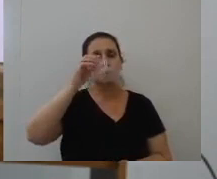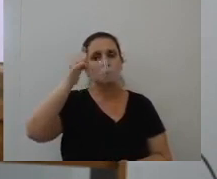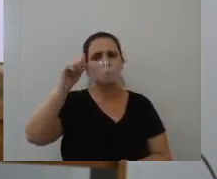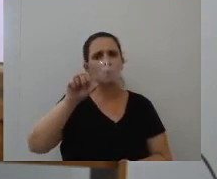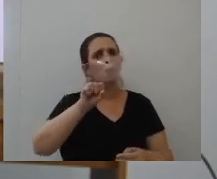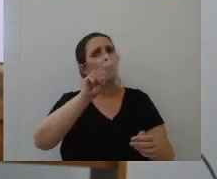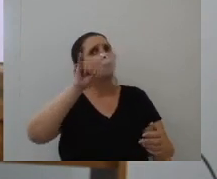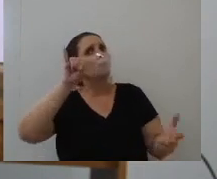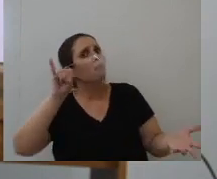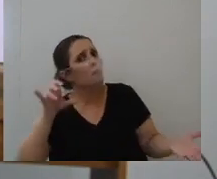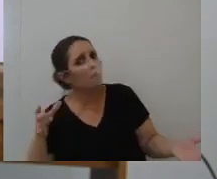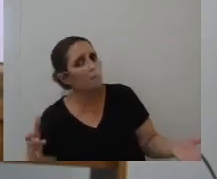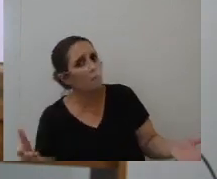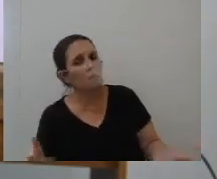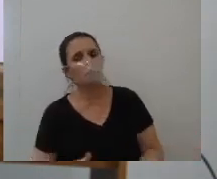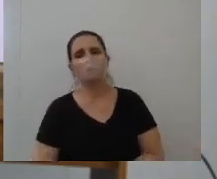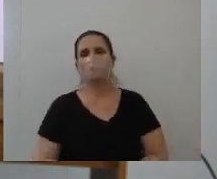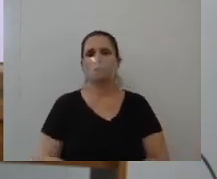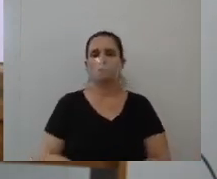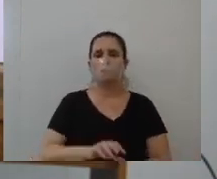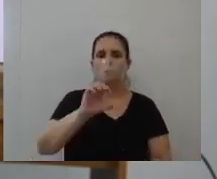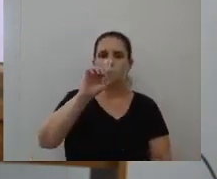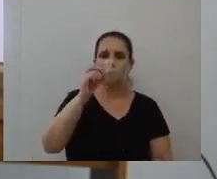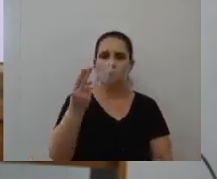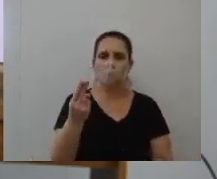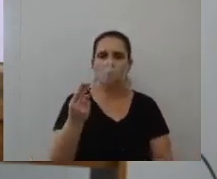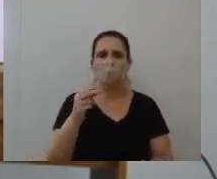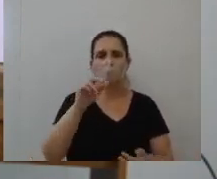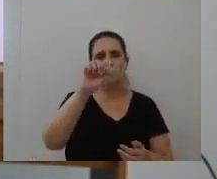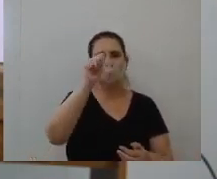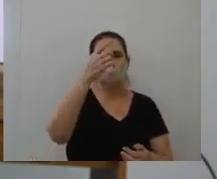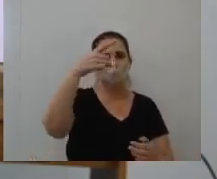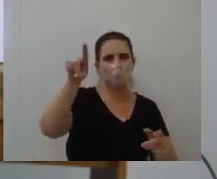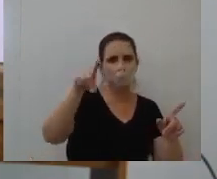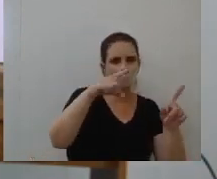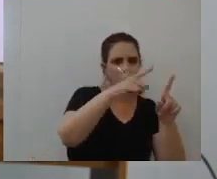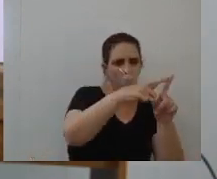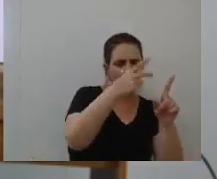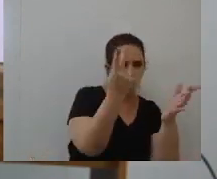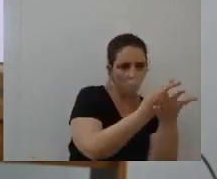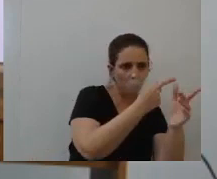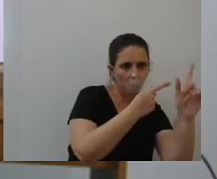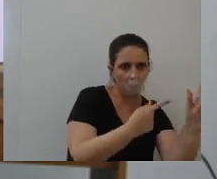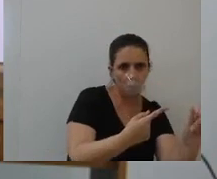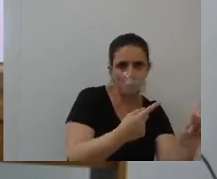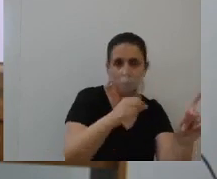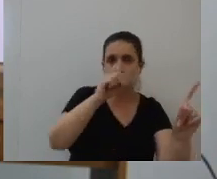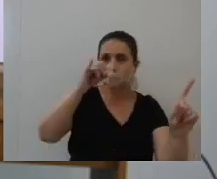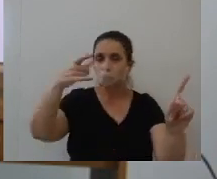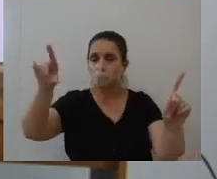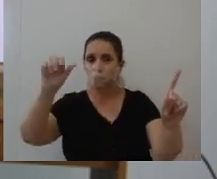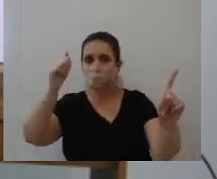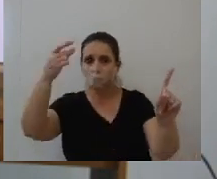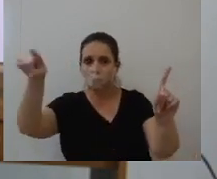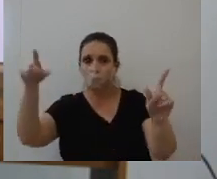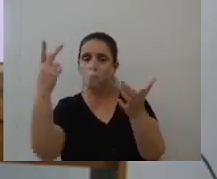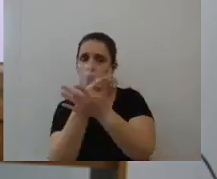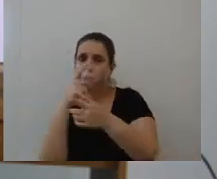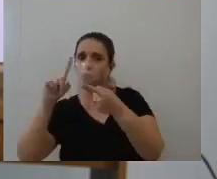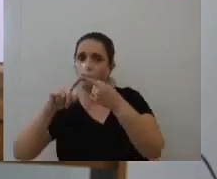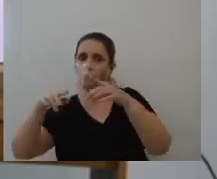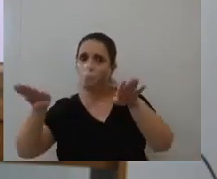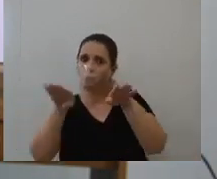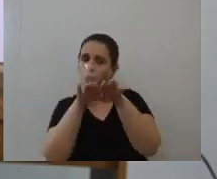expressam ideia de condição. Ou seja, uma ação só vai acontecer se outra também acontecer,